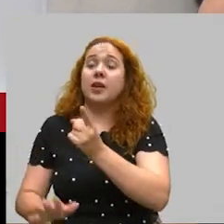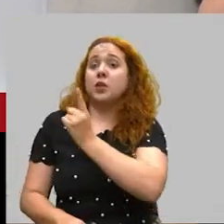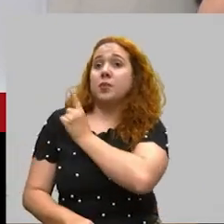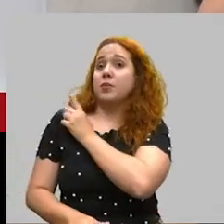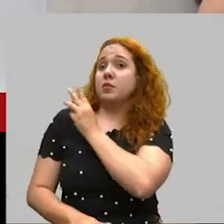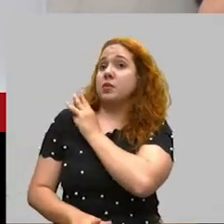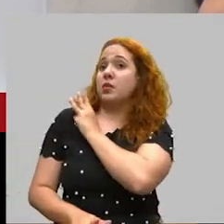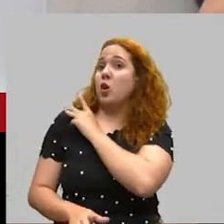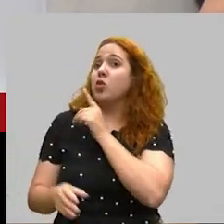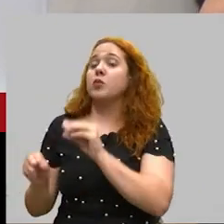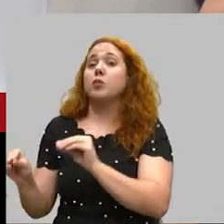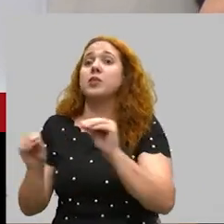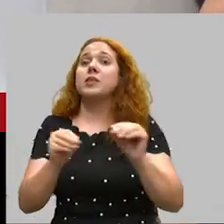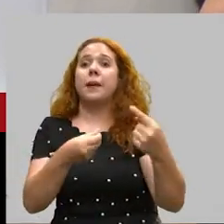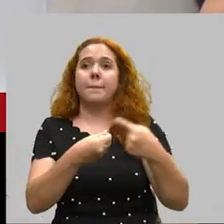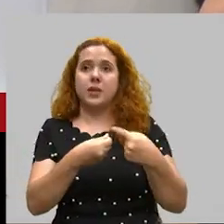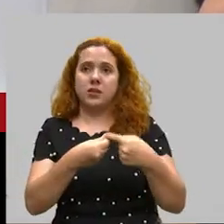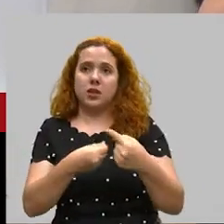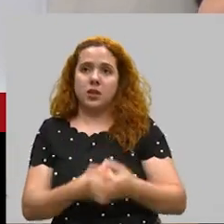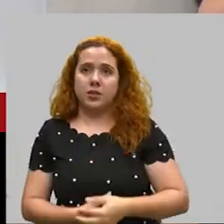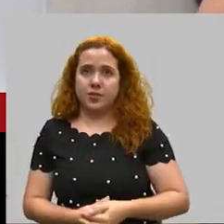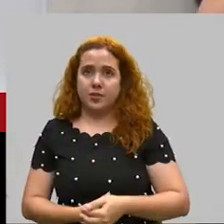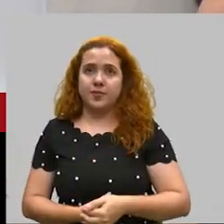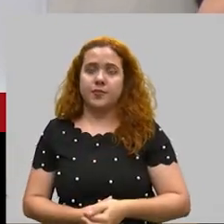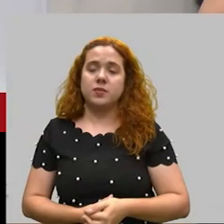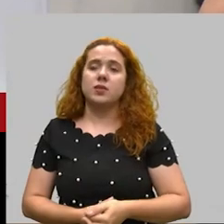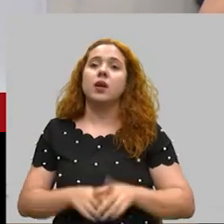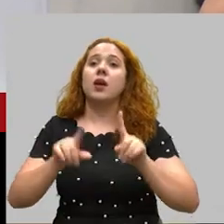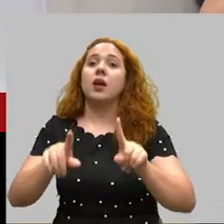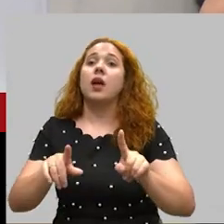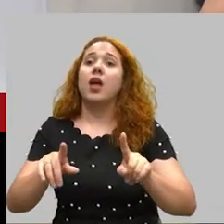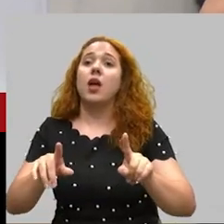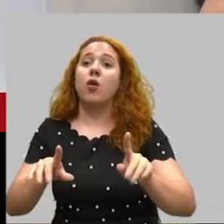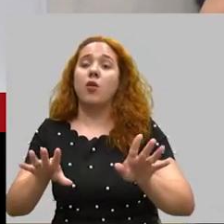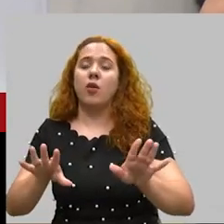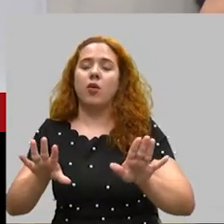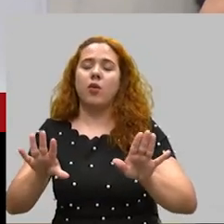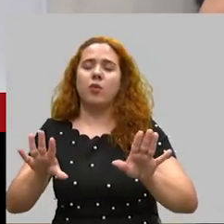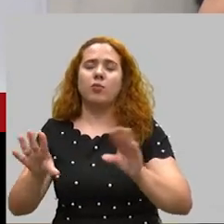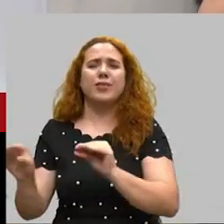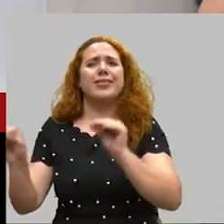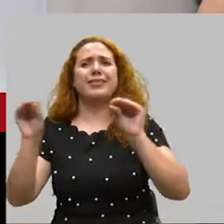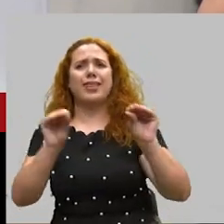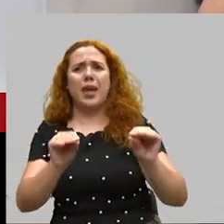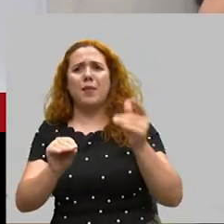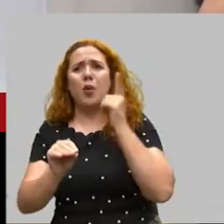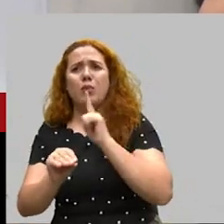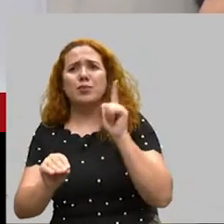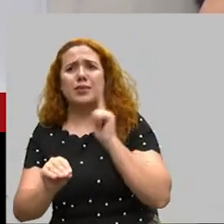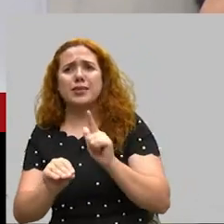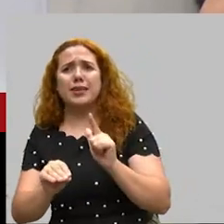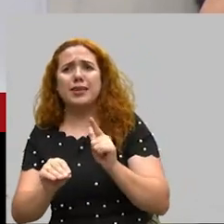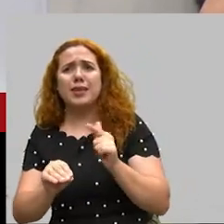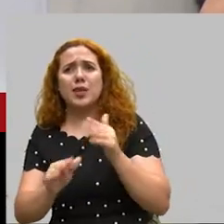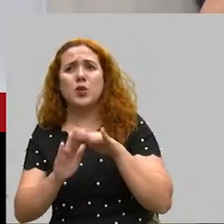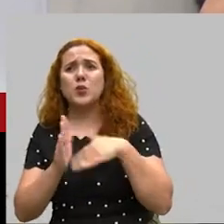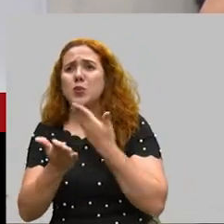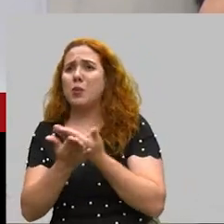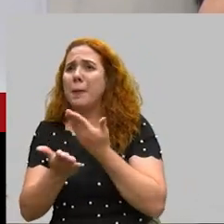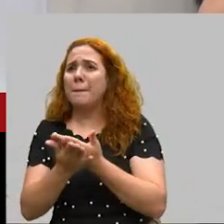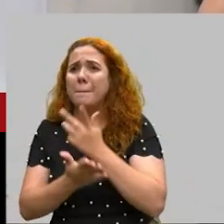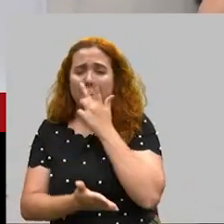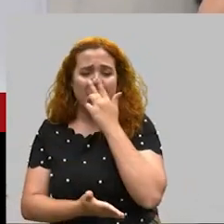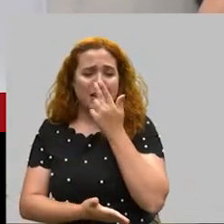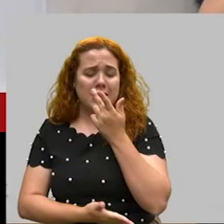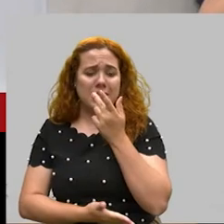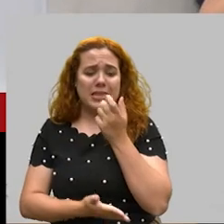campo né Essa coisa da gente ter que ir pra cidade para poder estudar isso é um crime muito grande né então o movimento da Educação